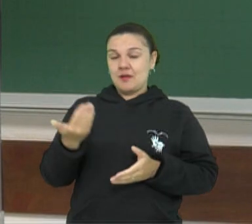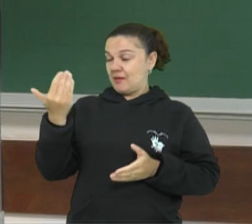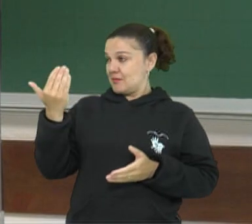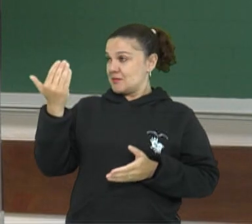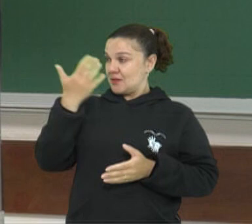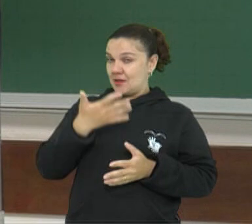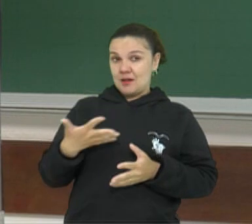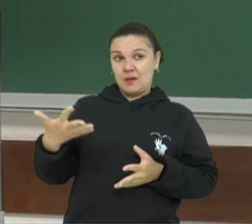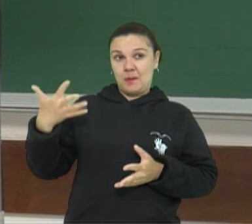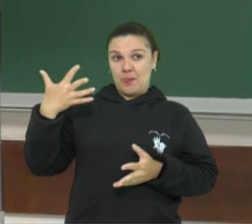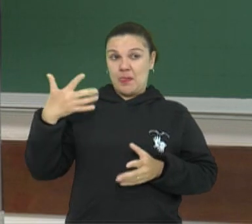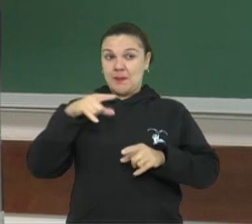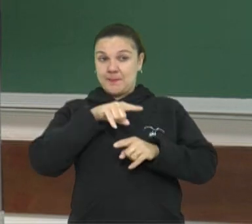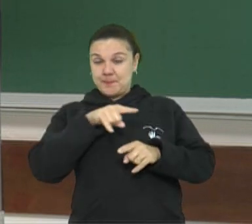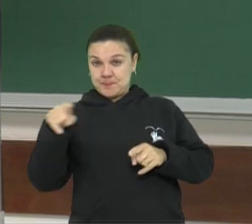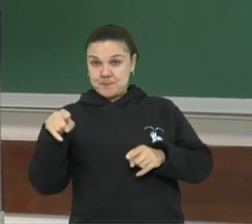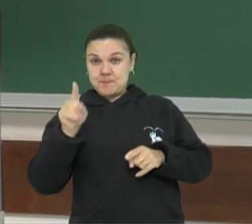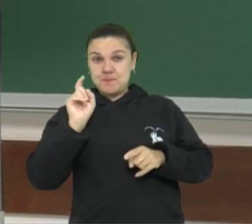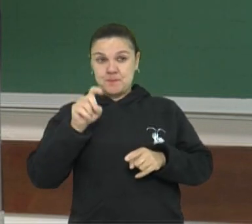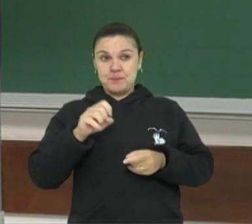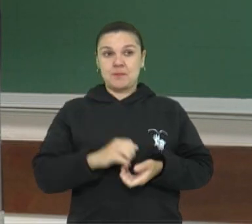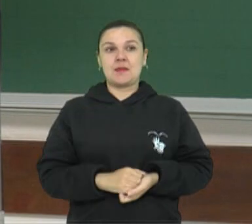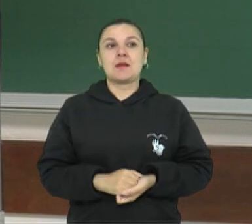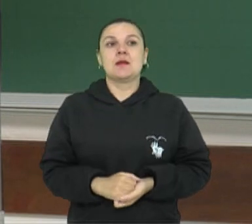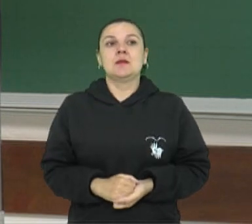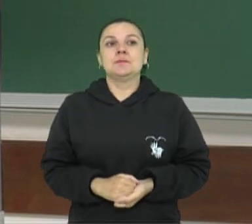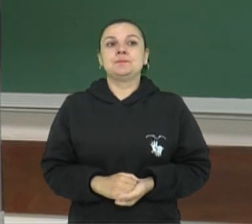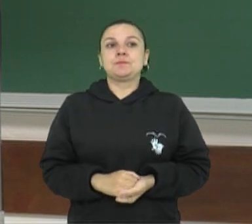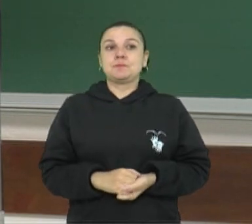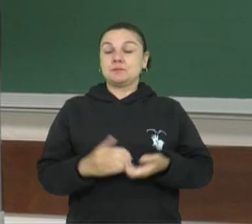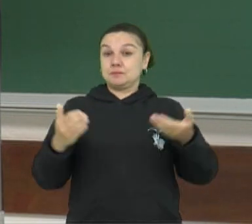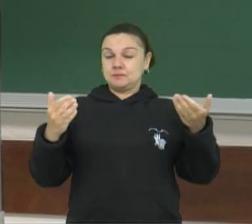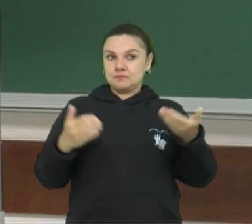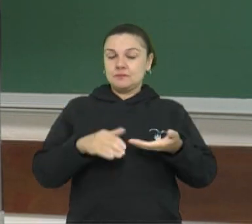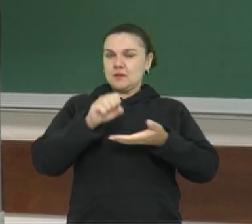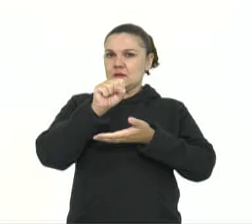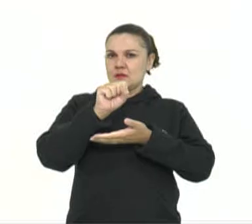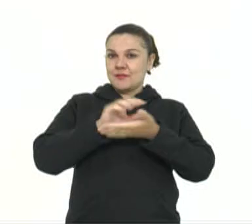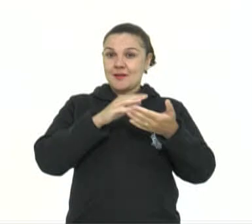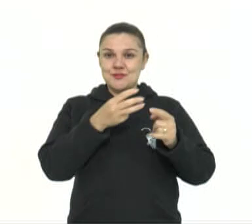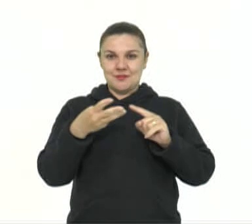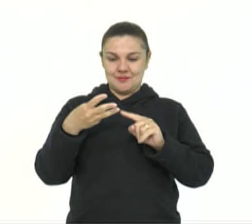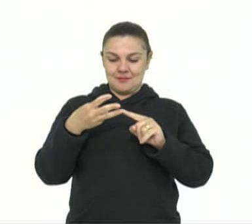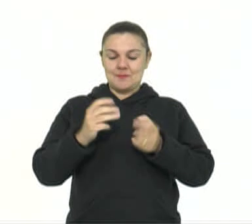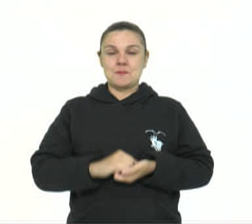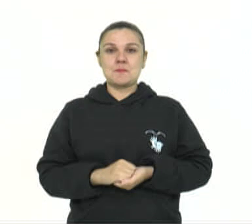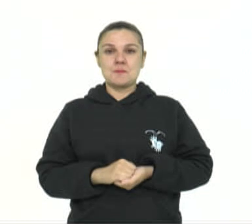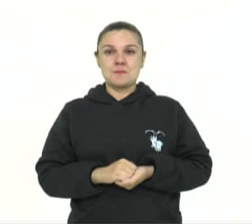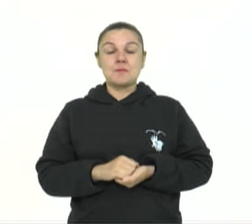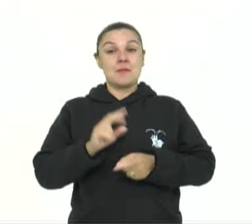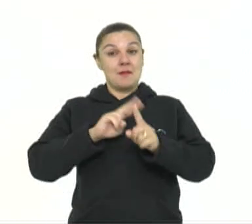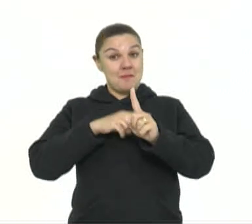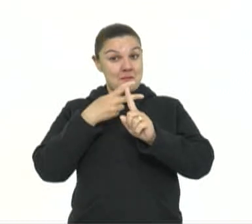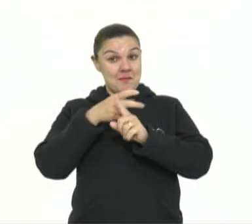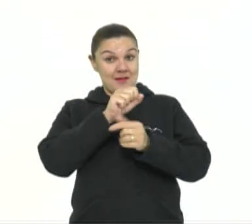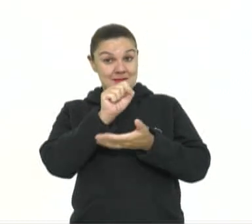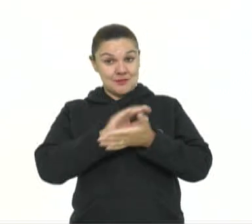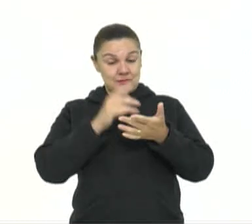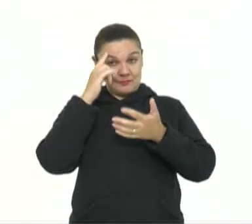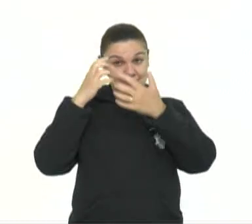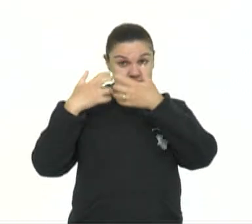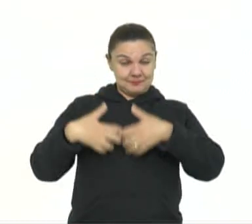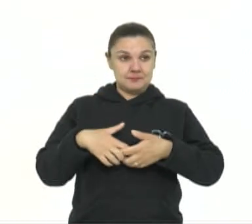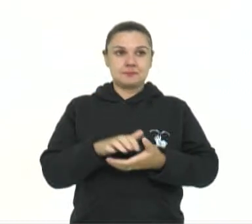layout que aparece para você na navegação. Olha lá, atividade 3, mais uma para você